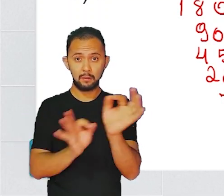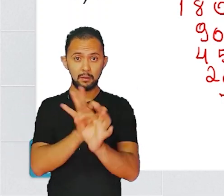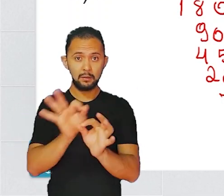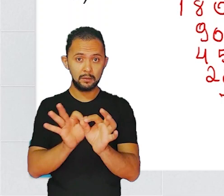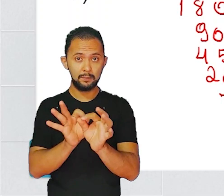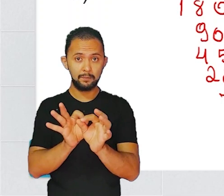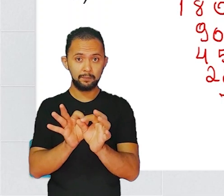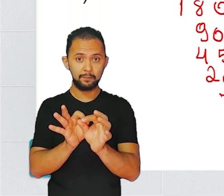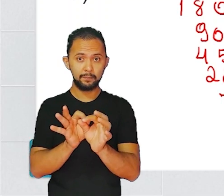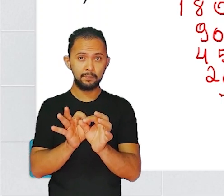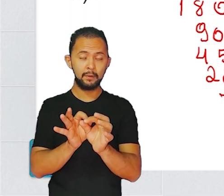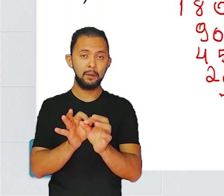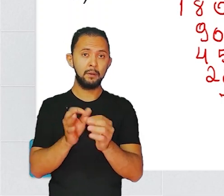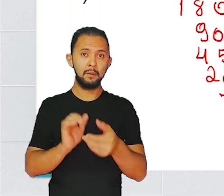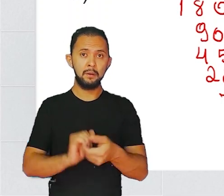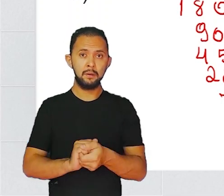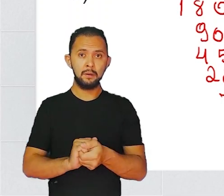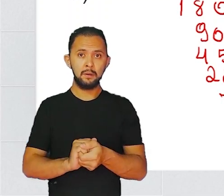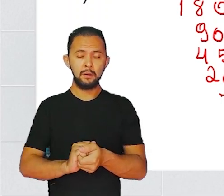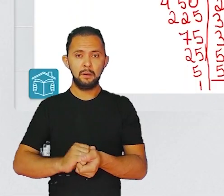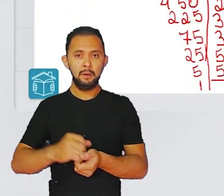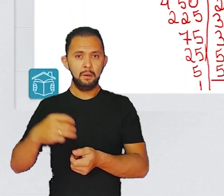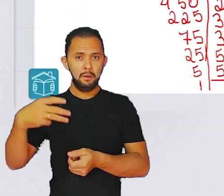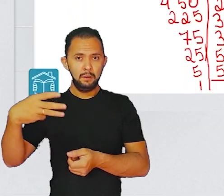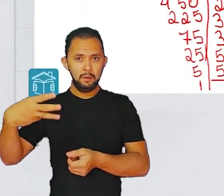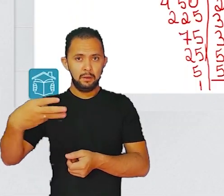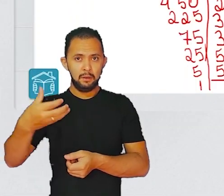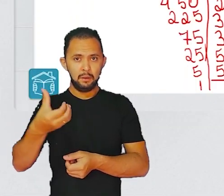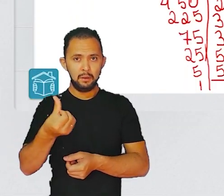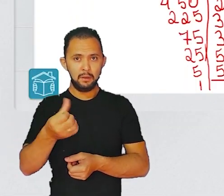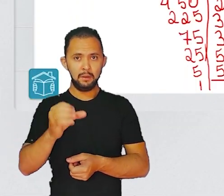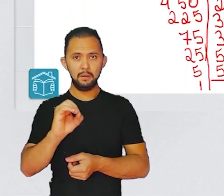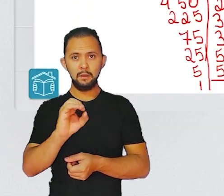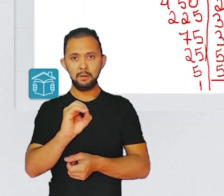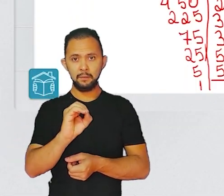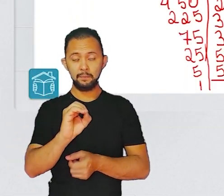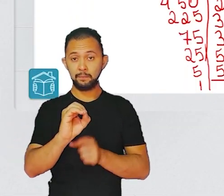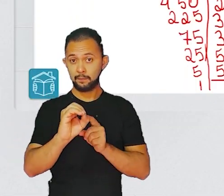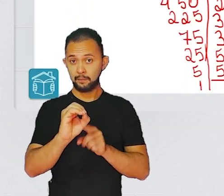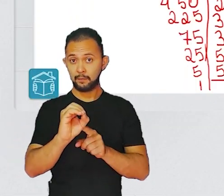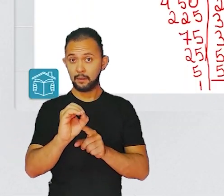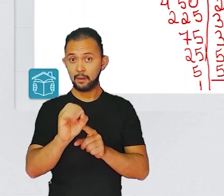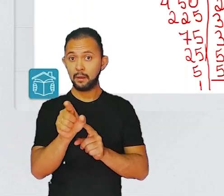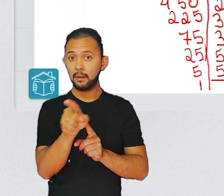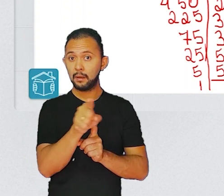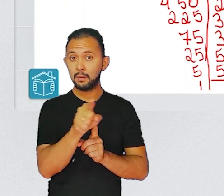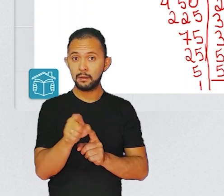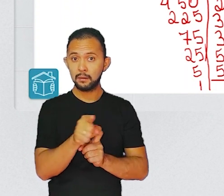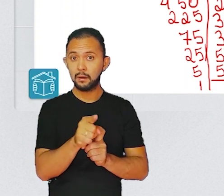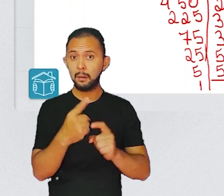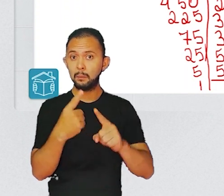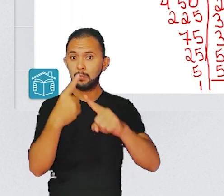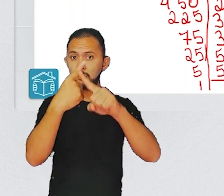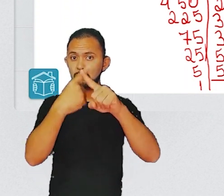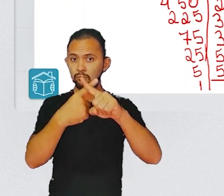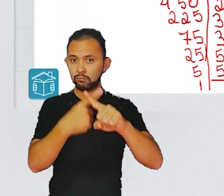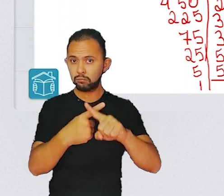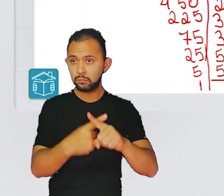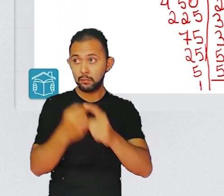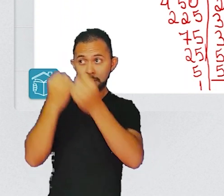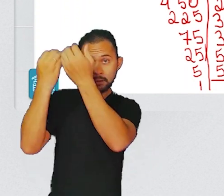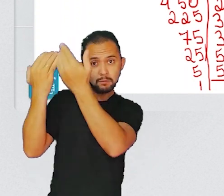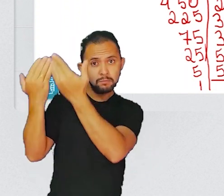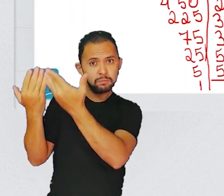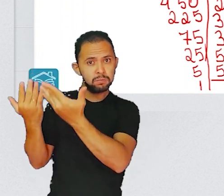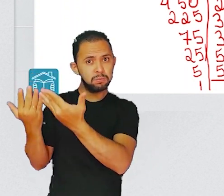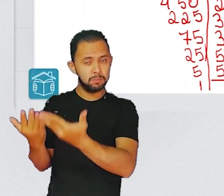cima. Isso significa que 3.600 é igual à multiplicação de